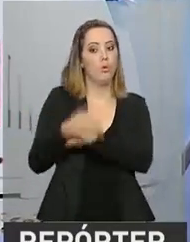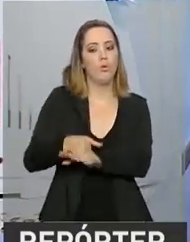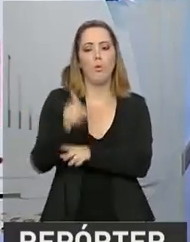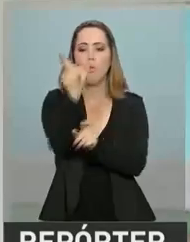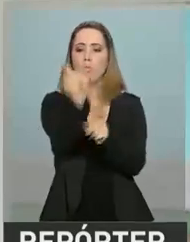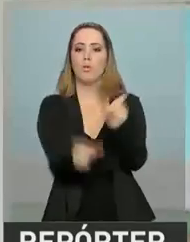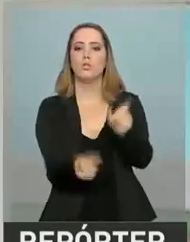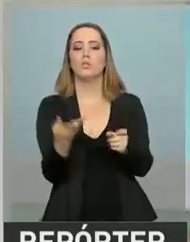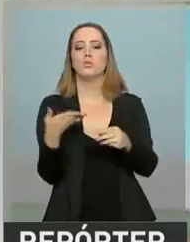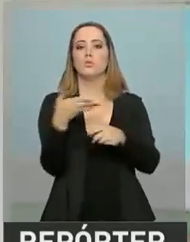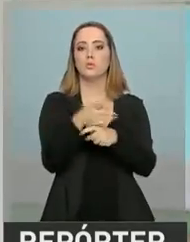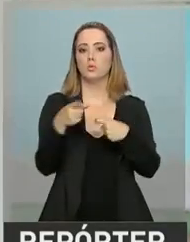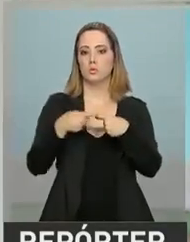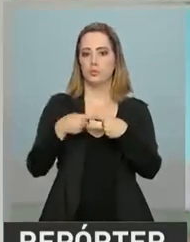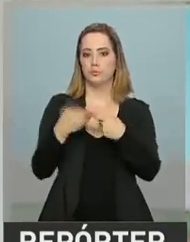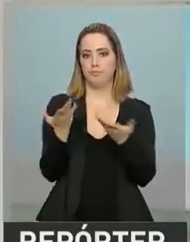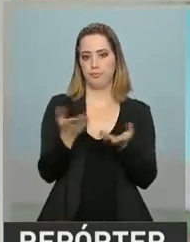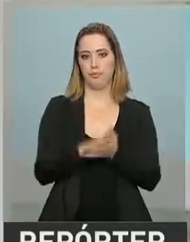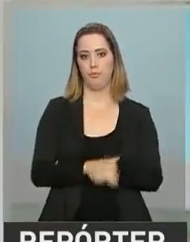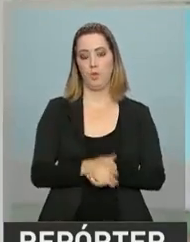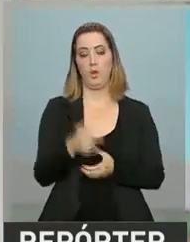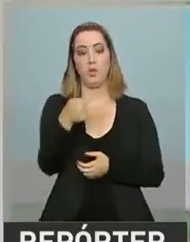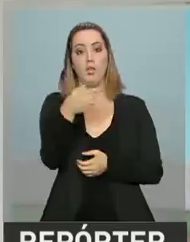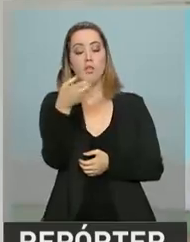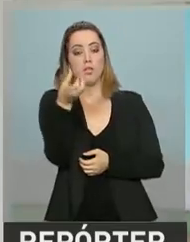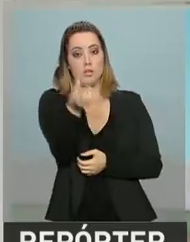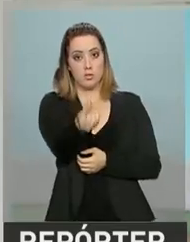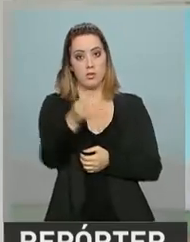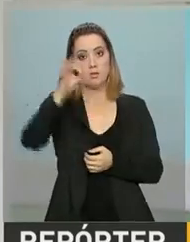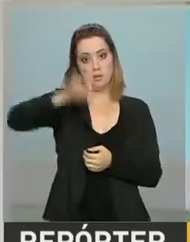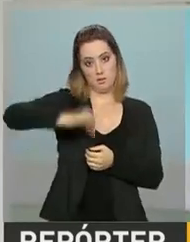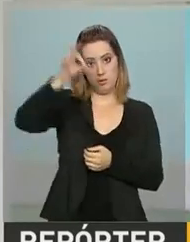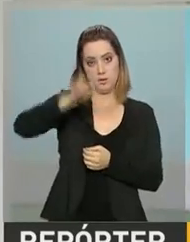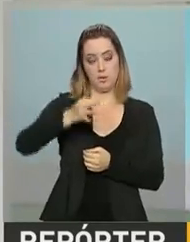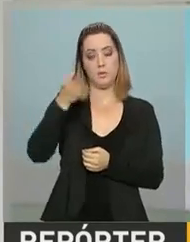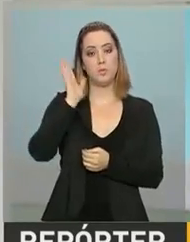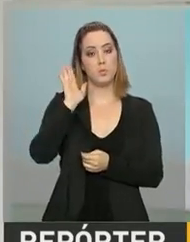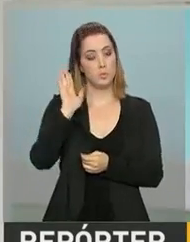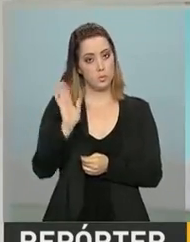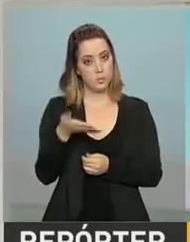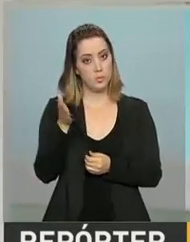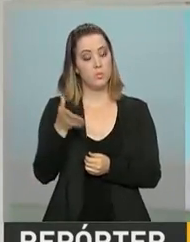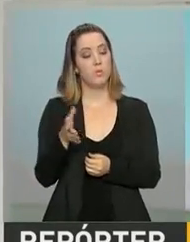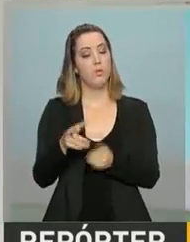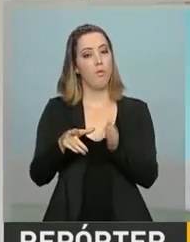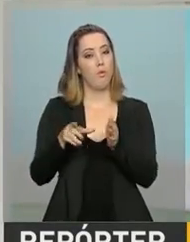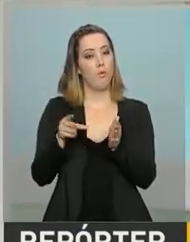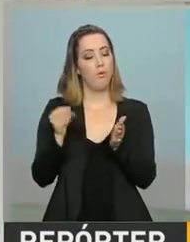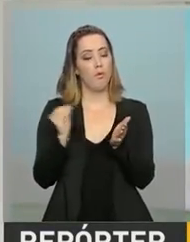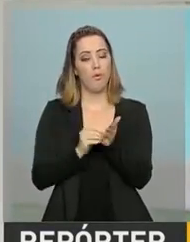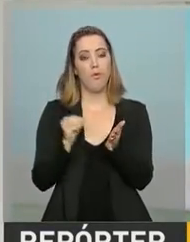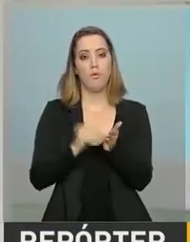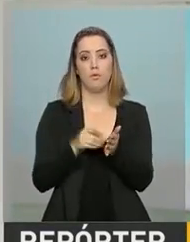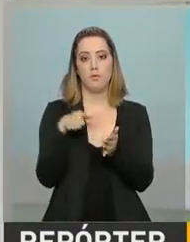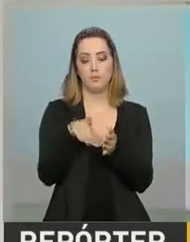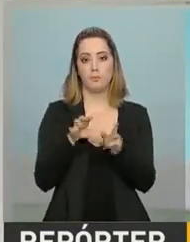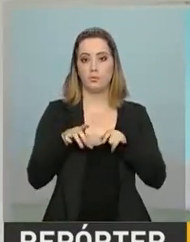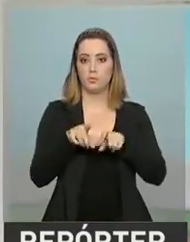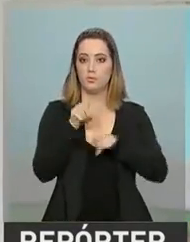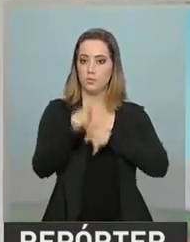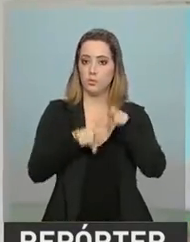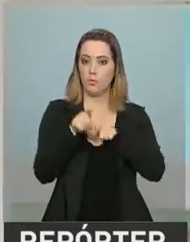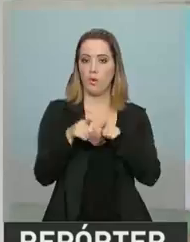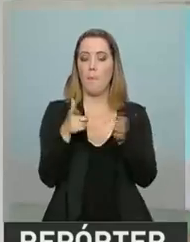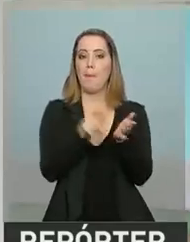para o consultório. Hoje, 76% das unidades básicas de saúde do país ainda fazem o registro dos atendimentos